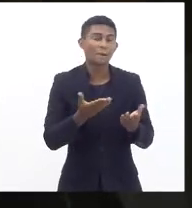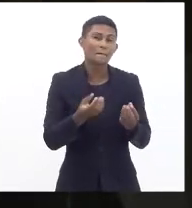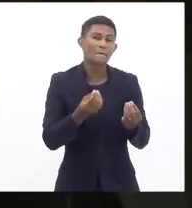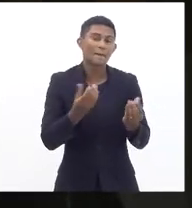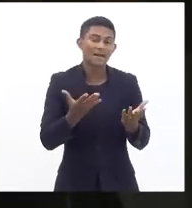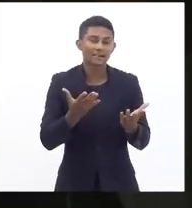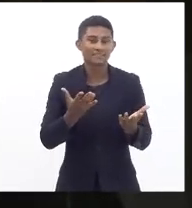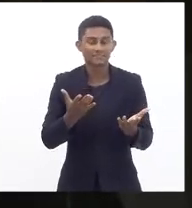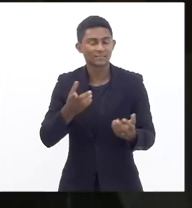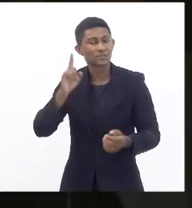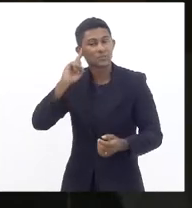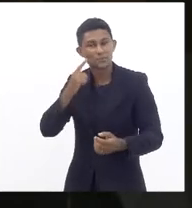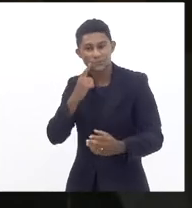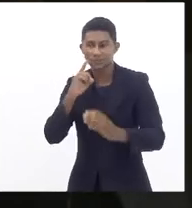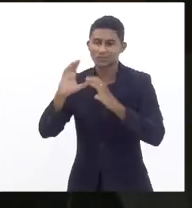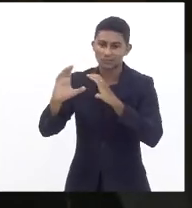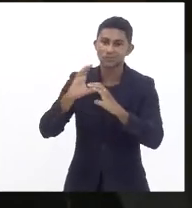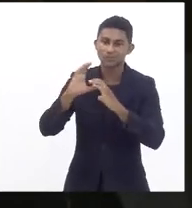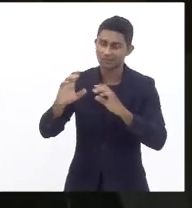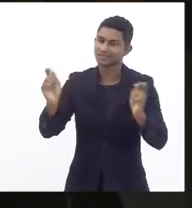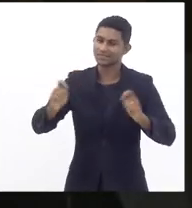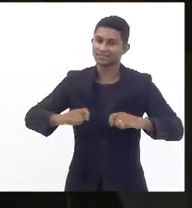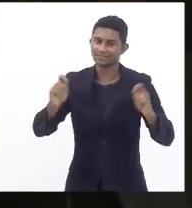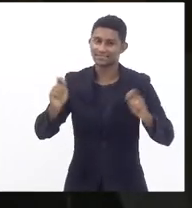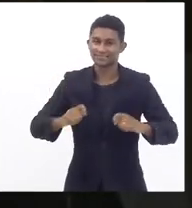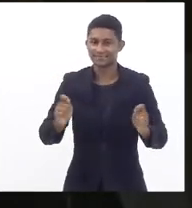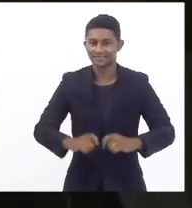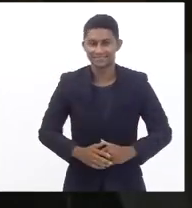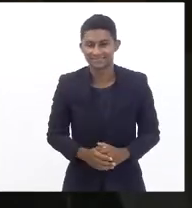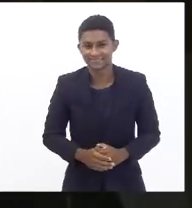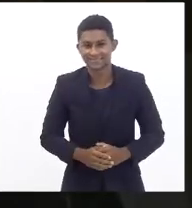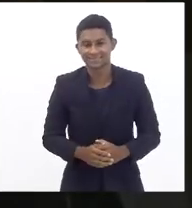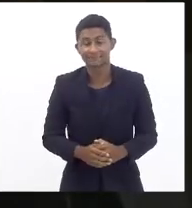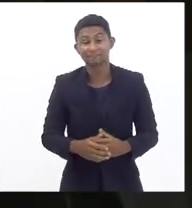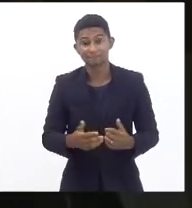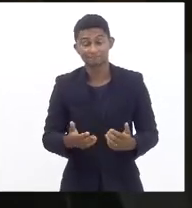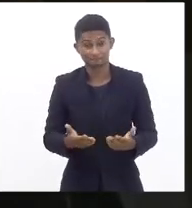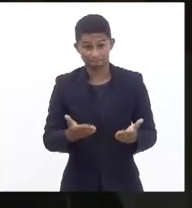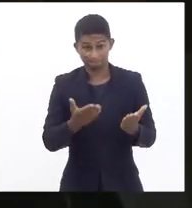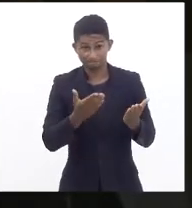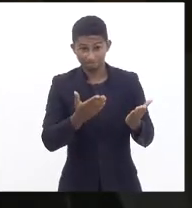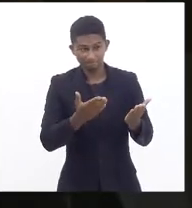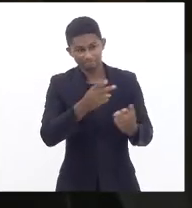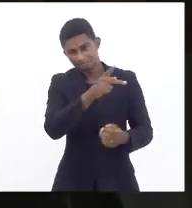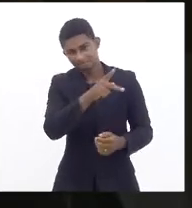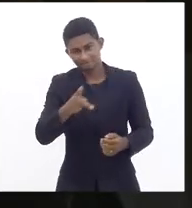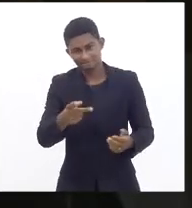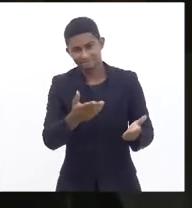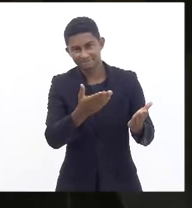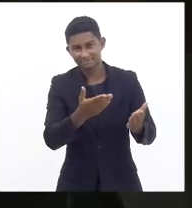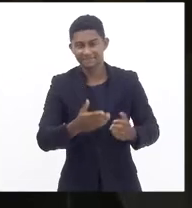aos deficientes auditivos. Senhora presidente,